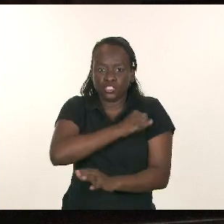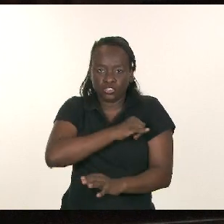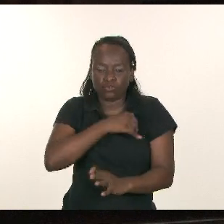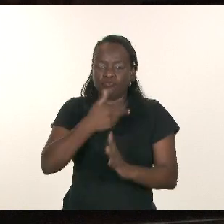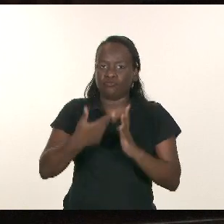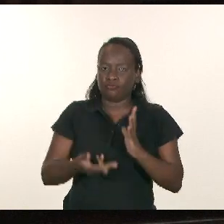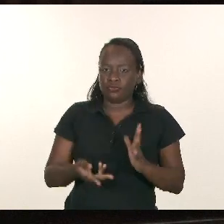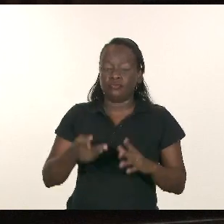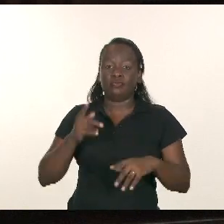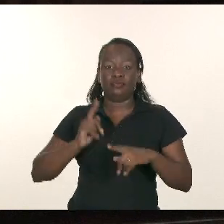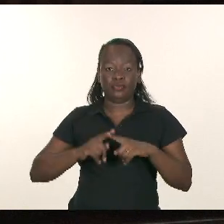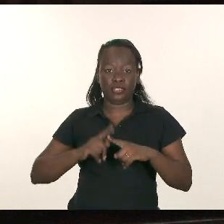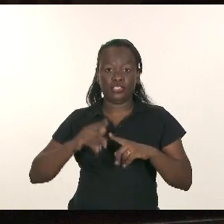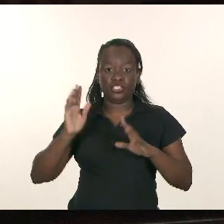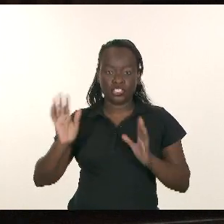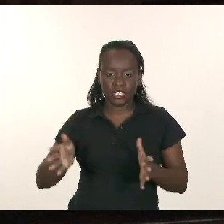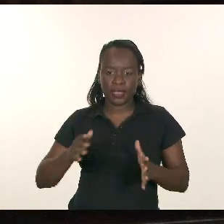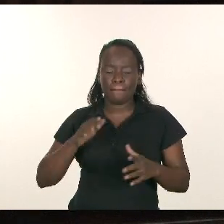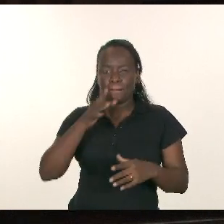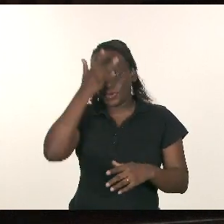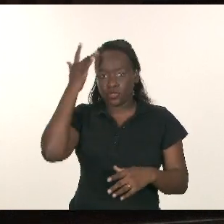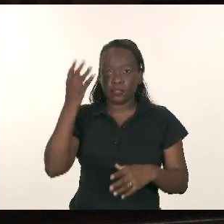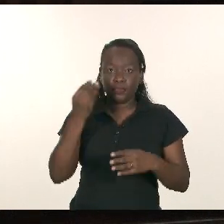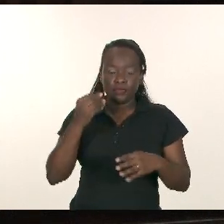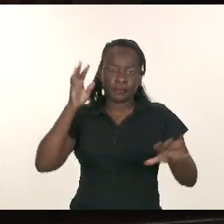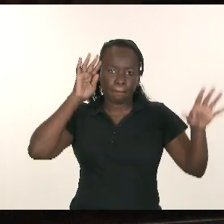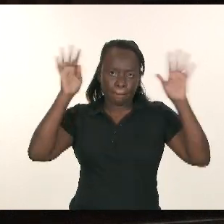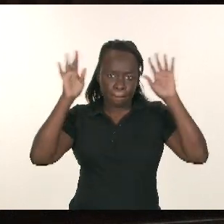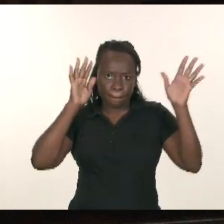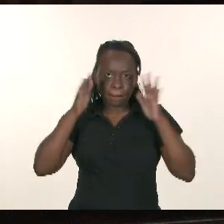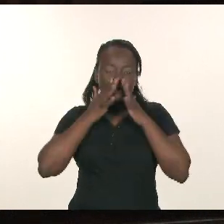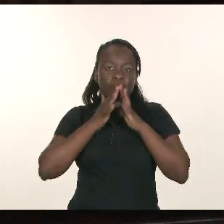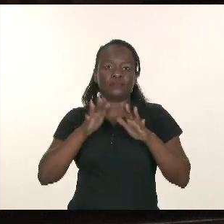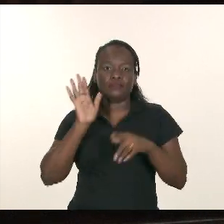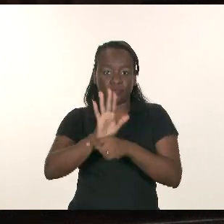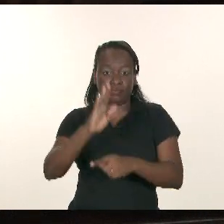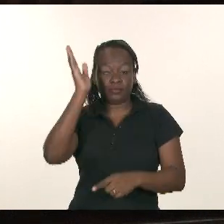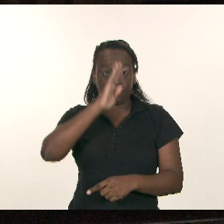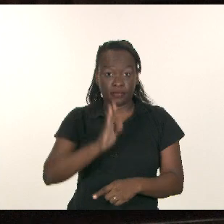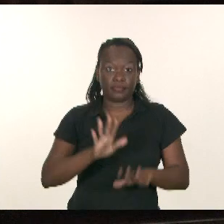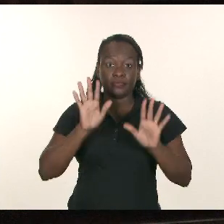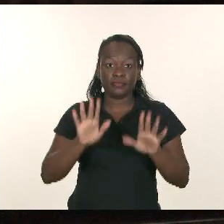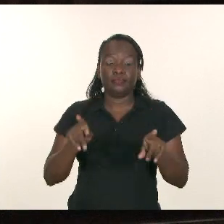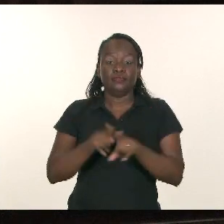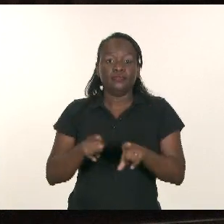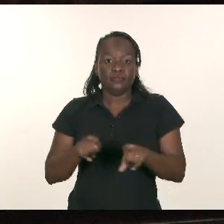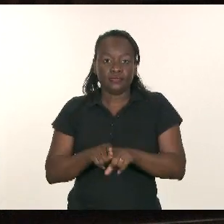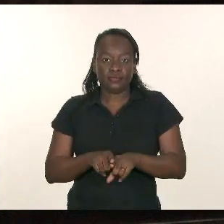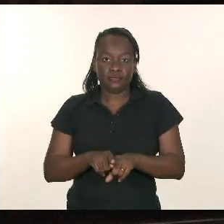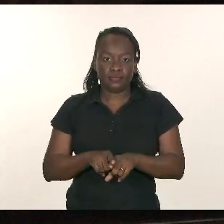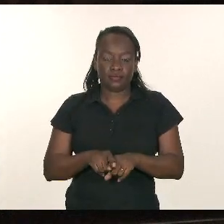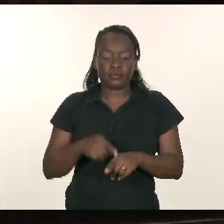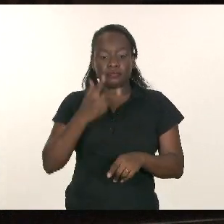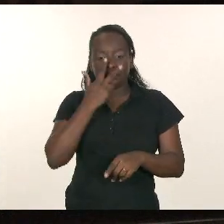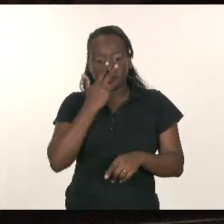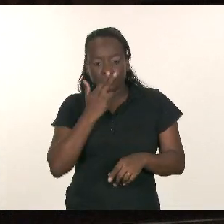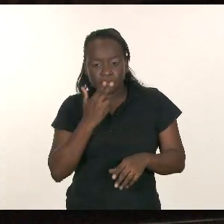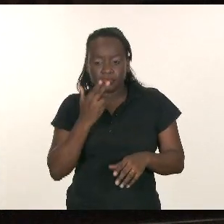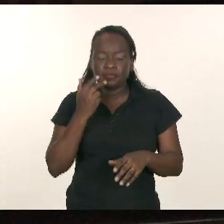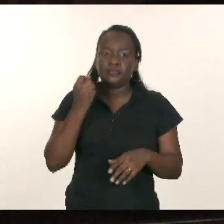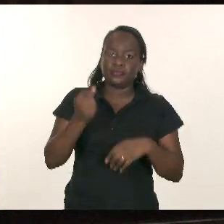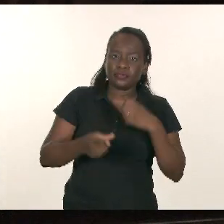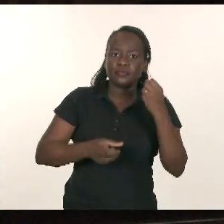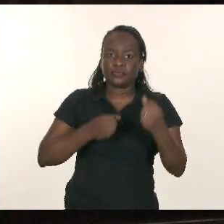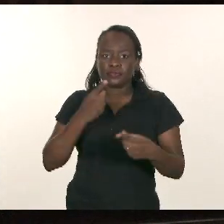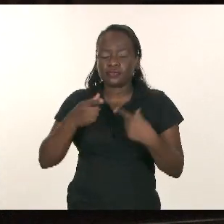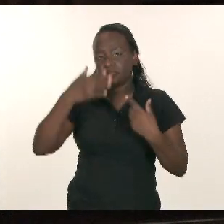segue dando grandes pensadores para o Brasil, mas, entretanto, parece que, por vezes,